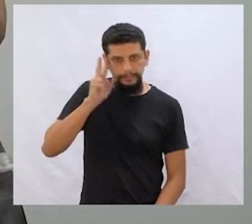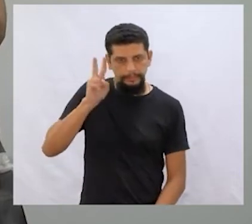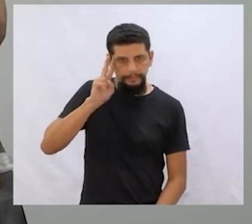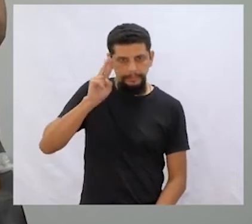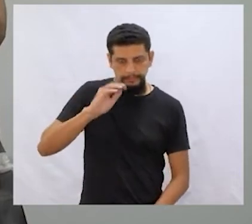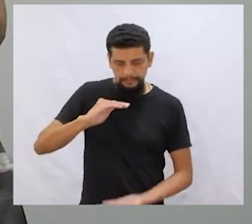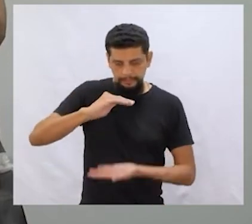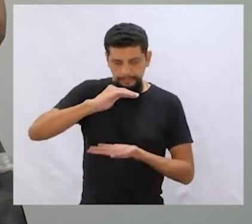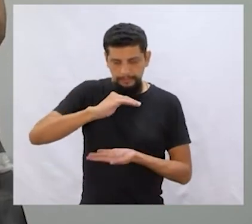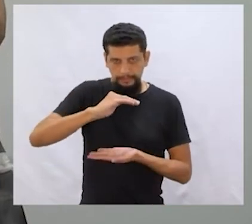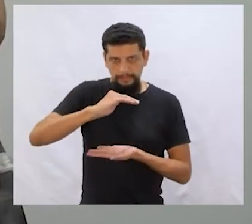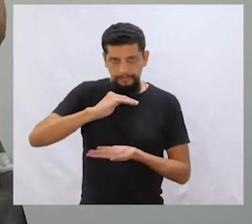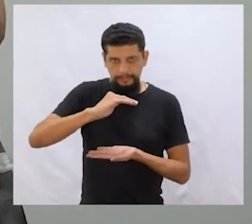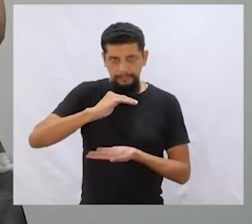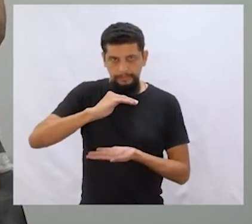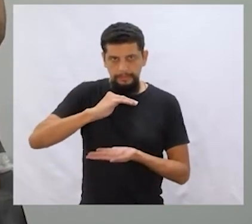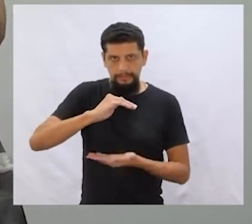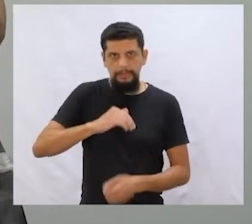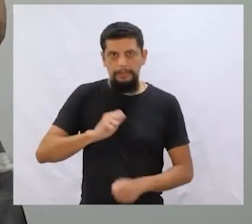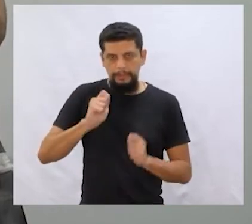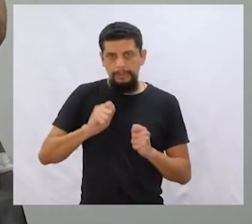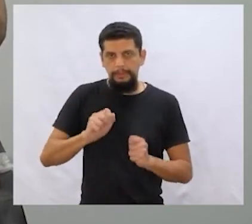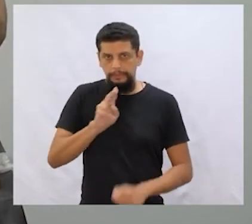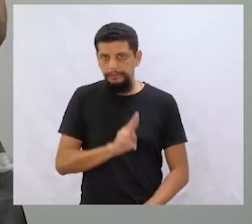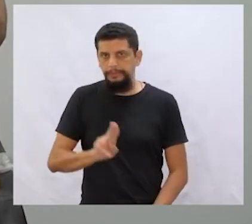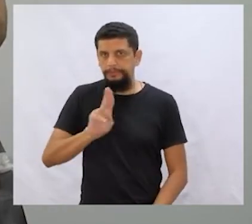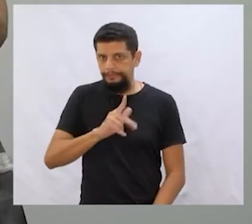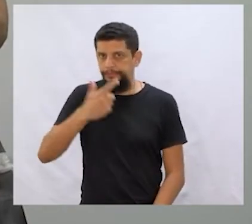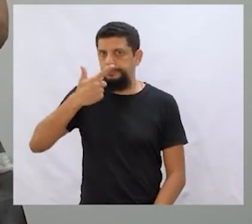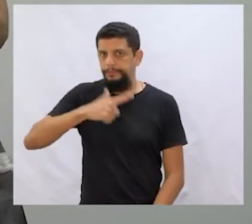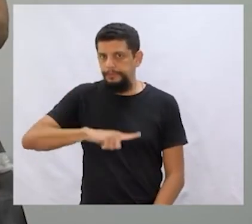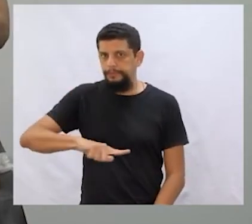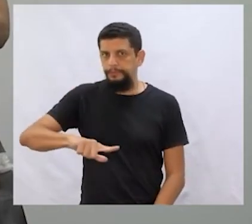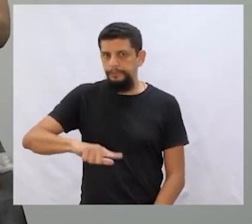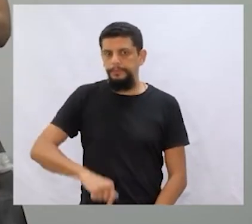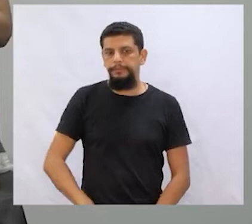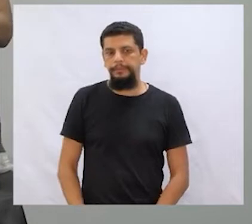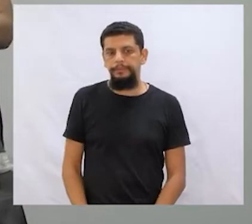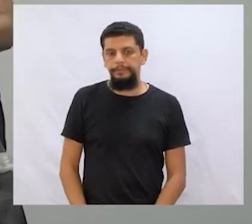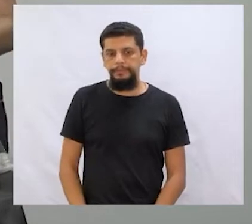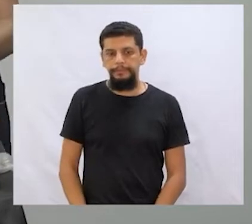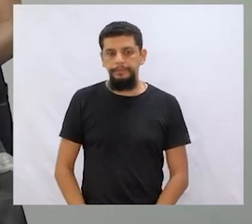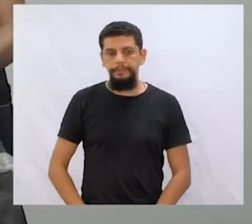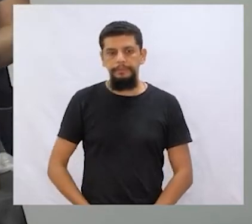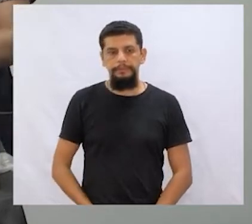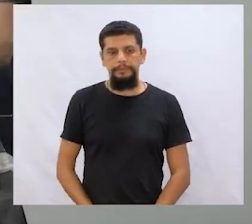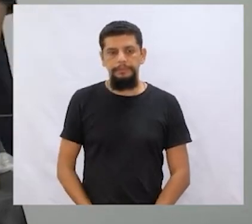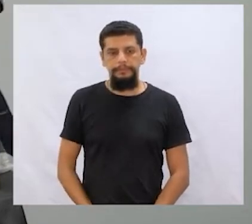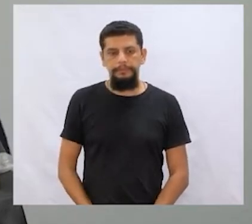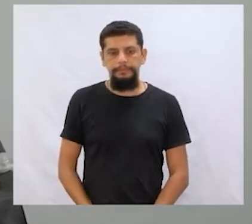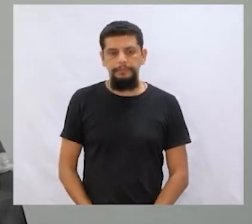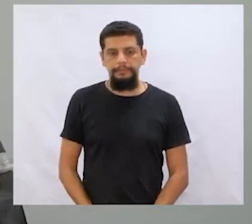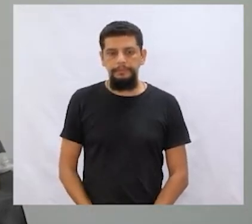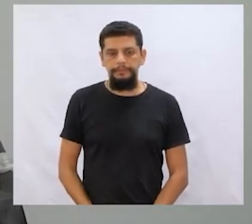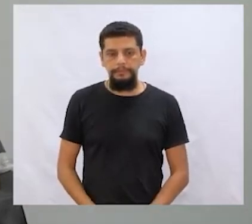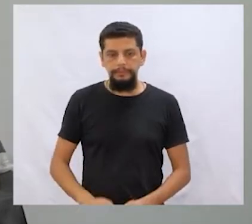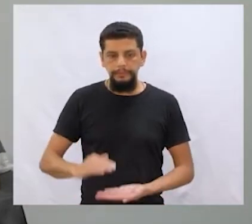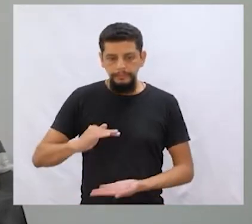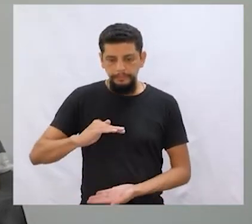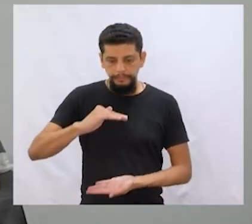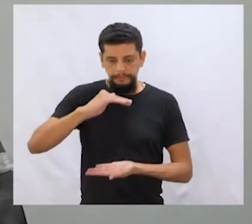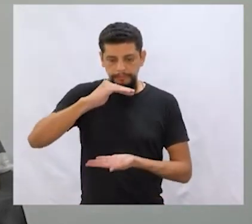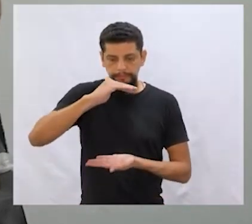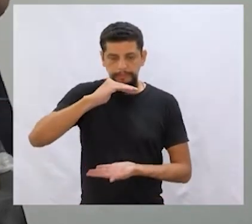Lembra aquela folha que nós guardamos? Nós podemos utilizar, foi isso que a professora Simone falou. Então, deixamos aí. Deixa um pedaço